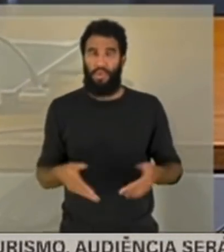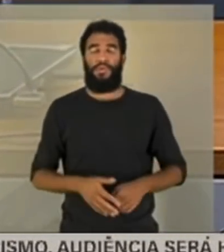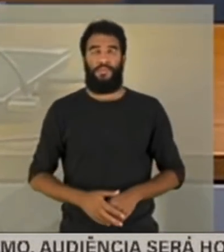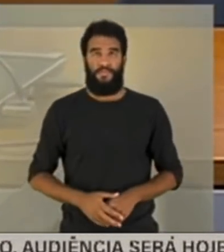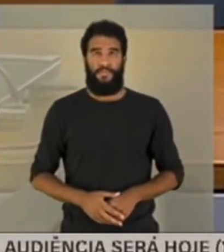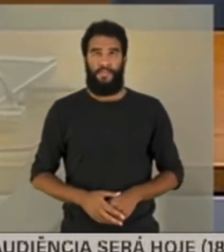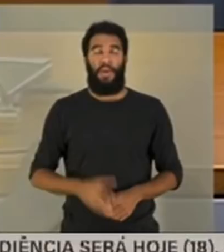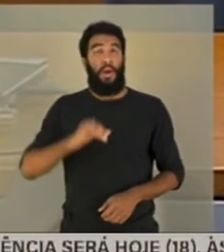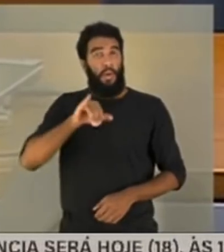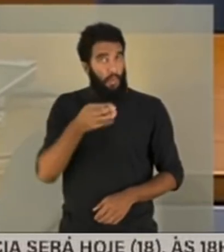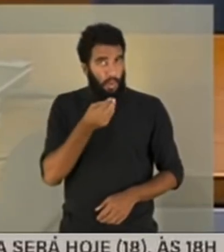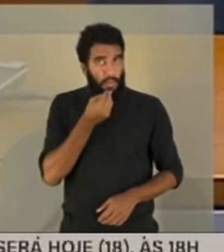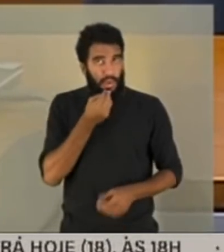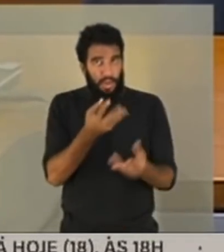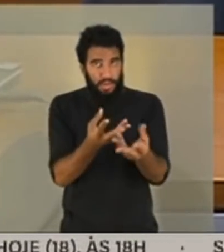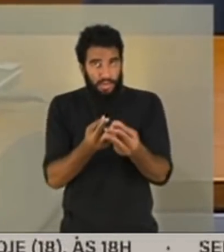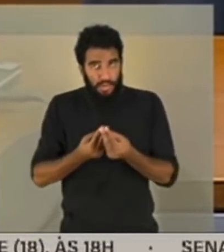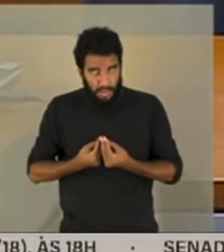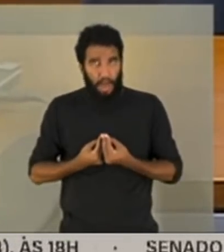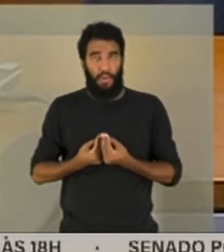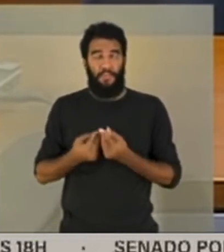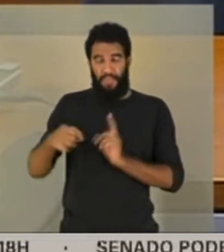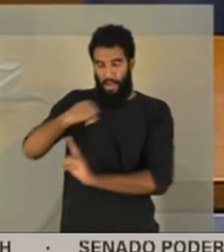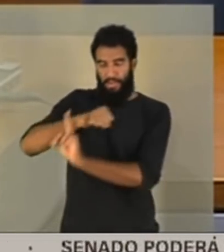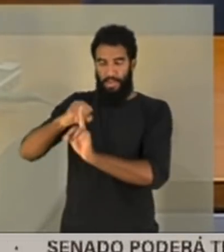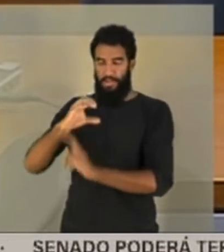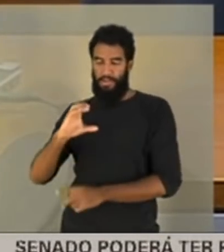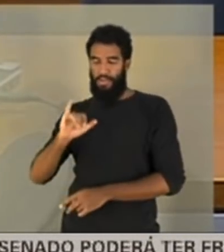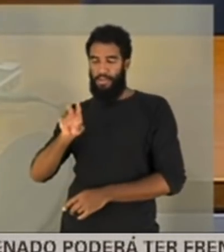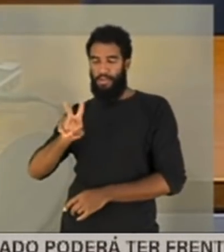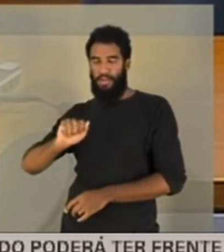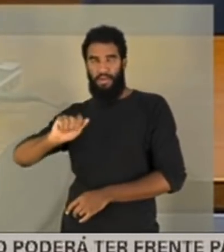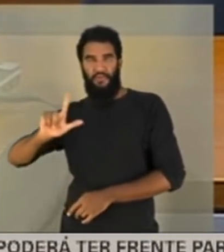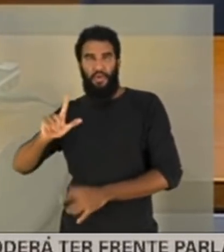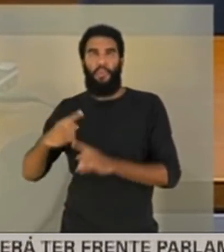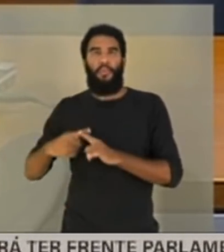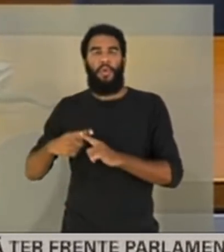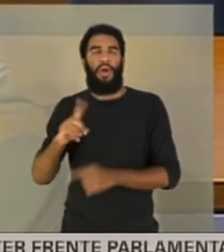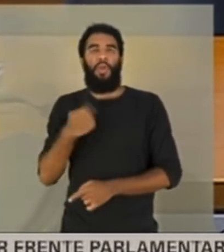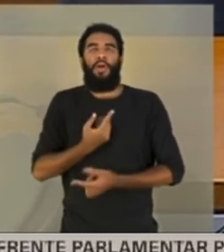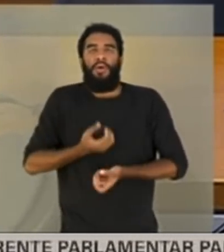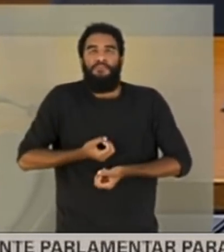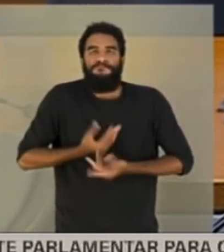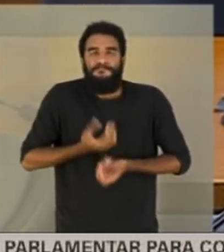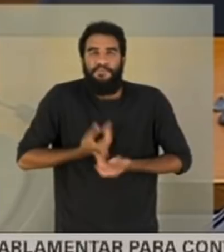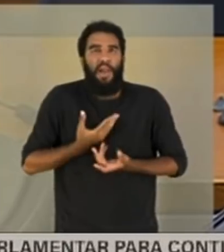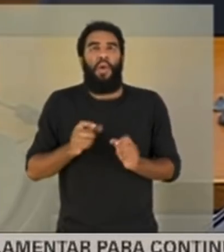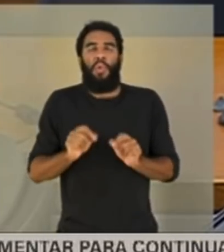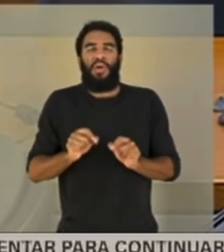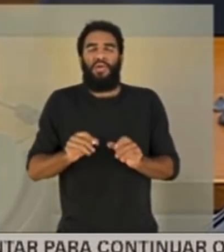uma oportunidade dada à sociedade civil de expressar a sua indignação e